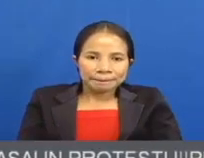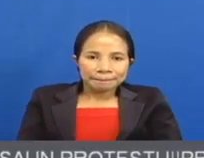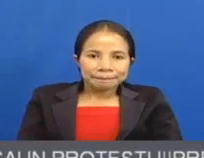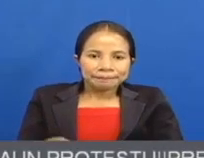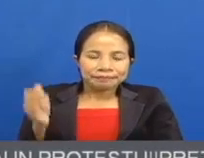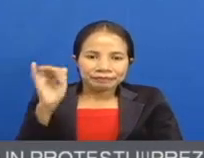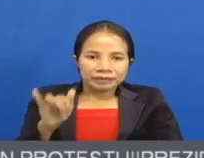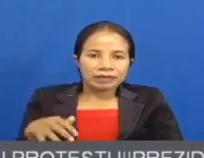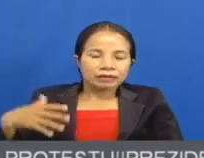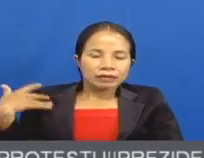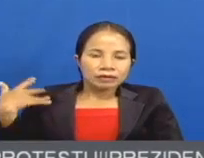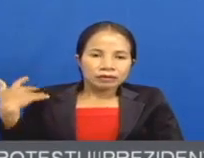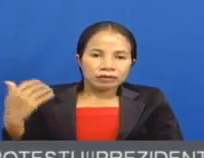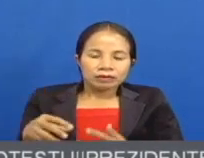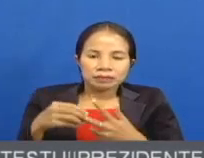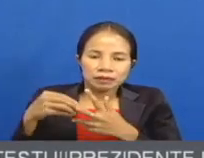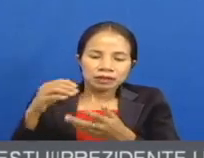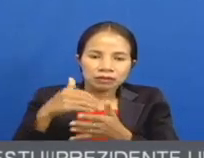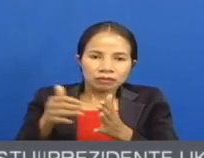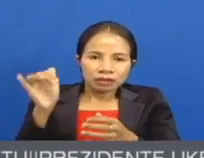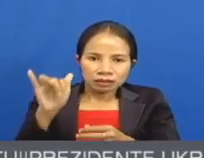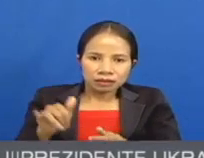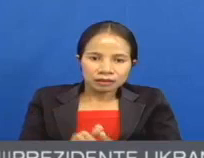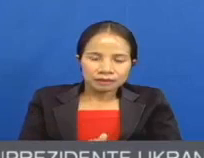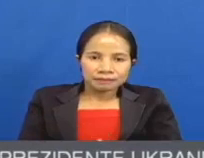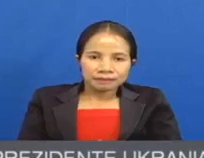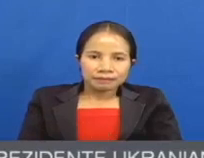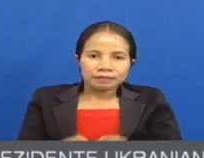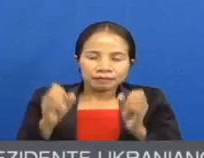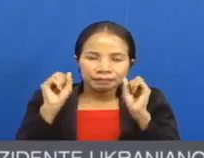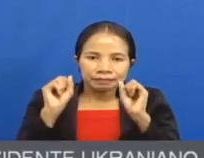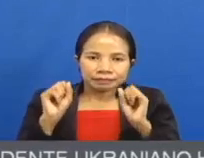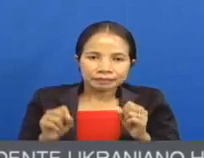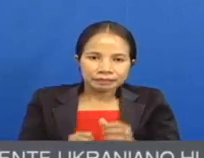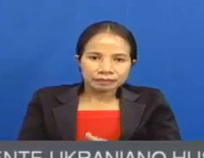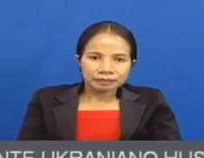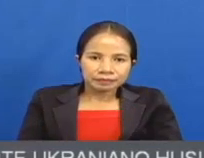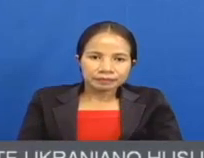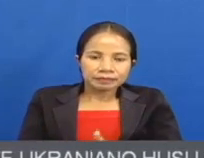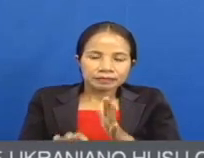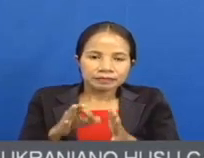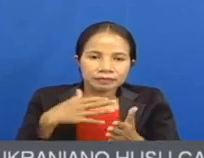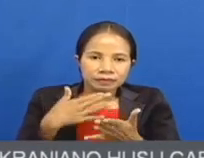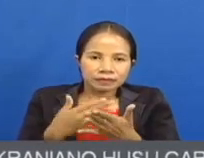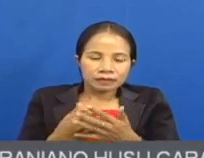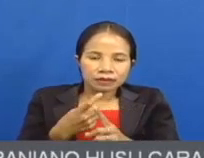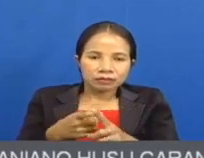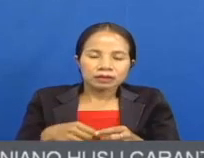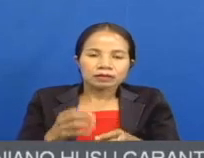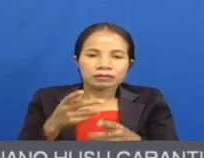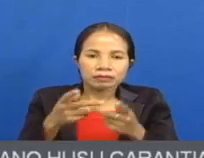Sira, foi ensaio. Nele vai ter estudante, Sira. Bele, retan, benefício rumo a você,